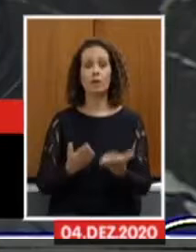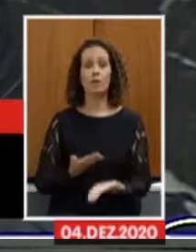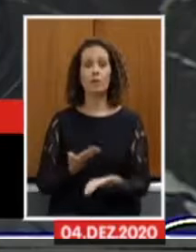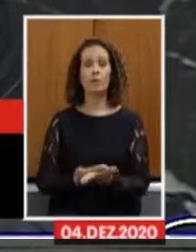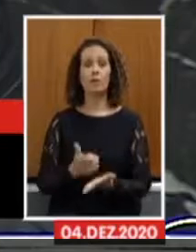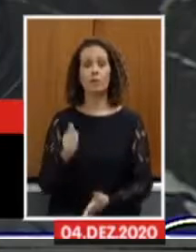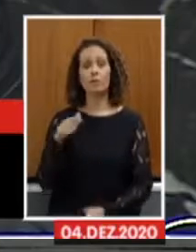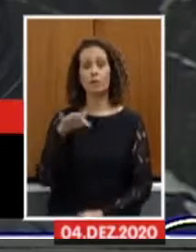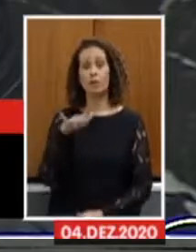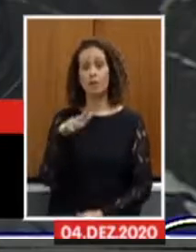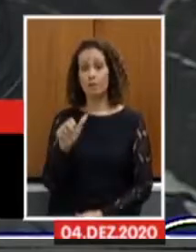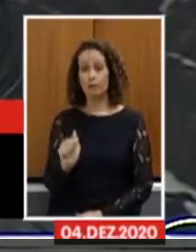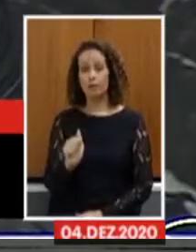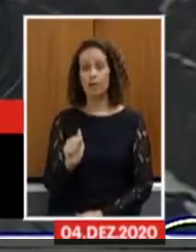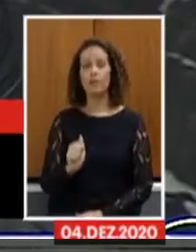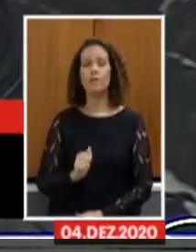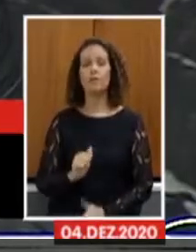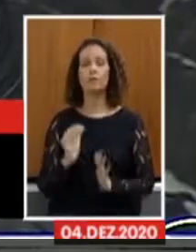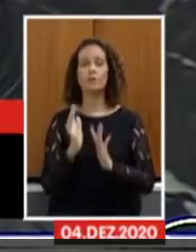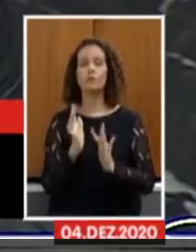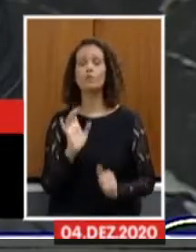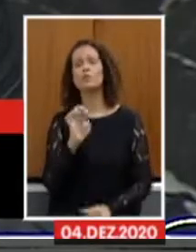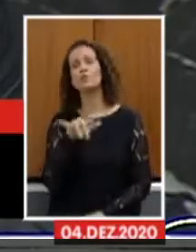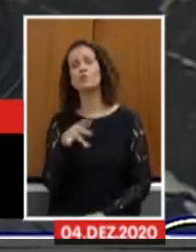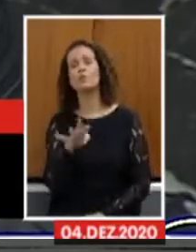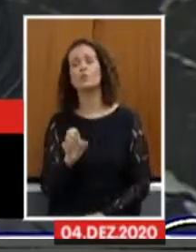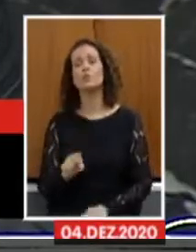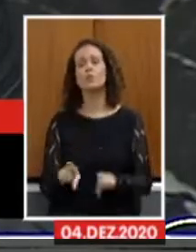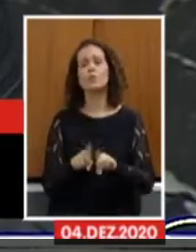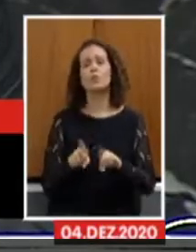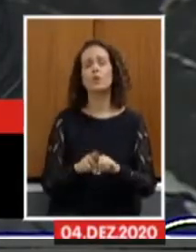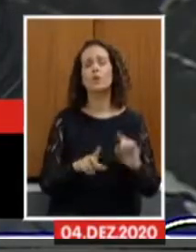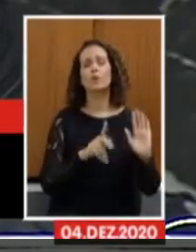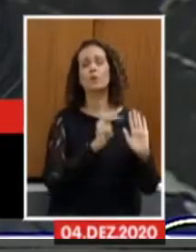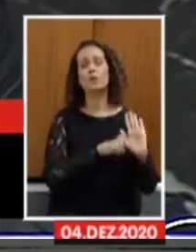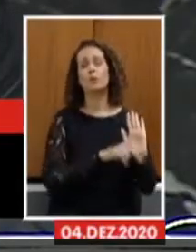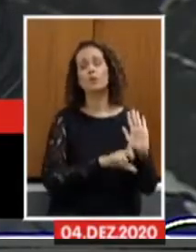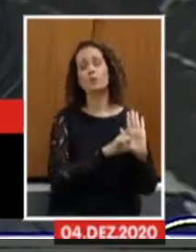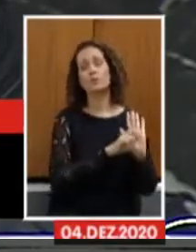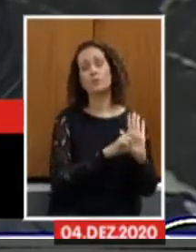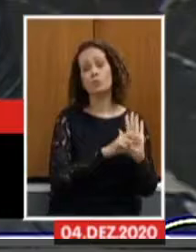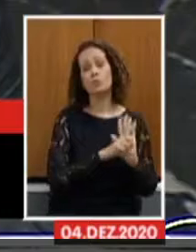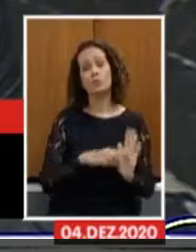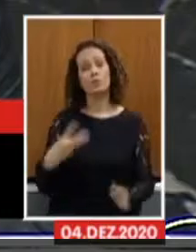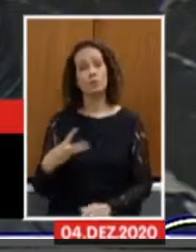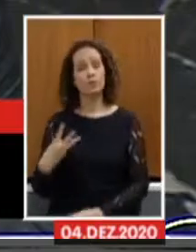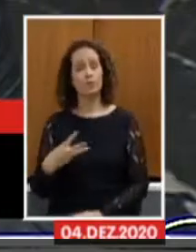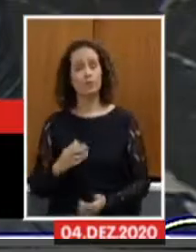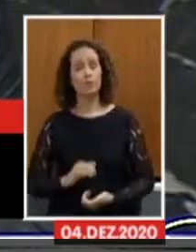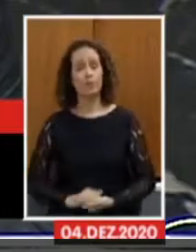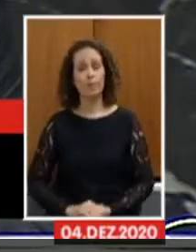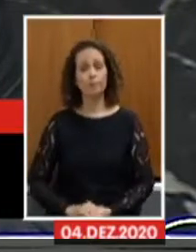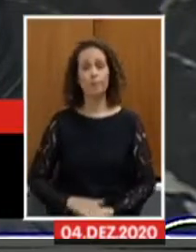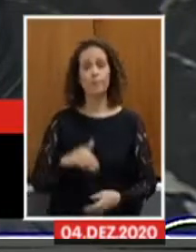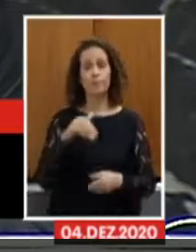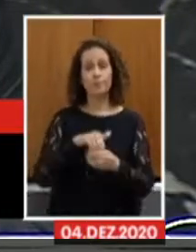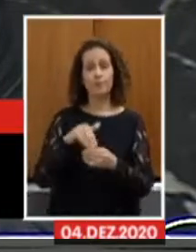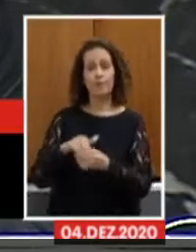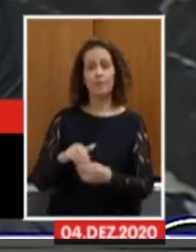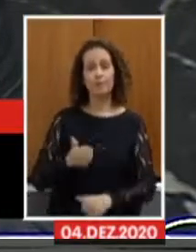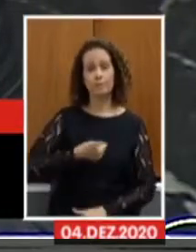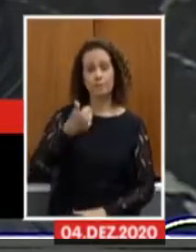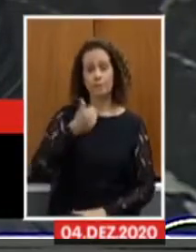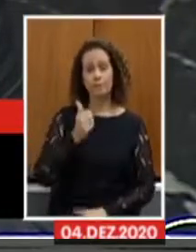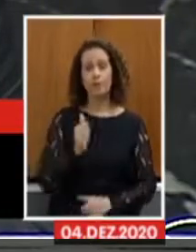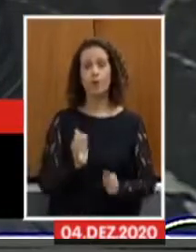inversão de pauta dessa reunião, de modo que o projeto de lei 2070/2020 seja apreciado em terceiro lugar. Anunciada a votação em primeiro turno, o projeto de